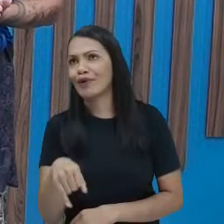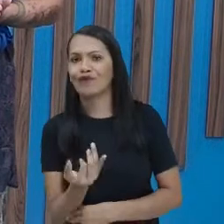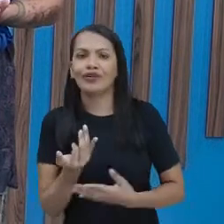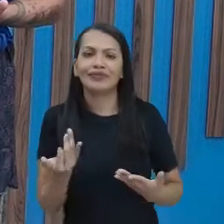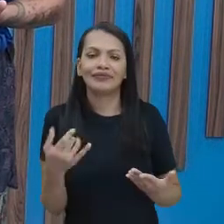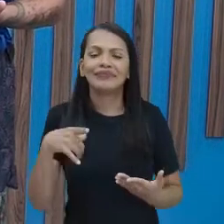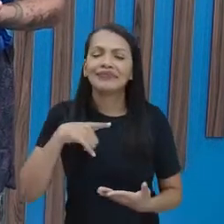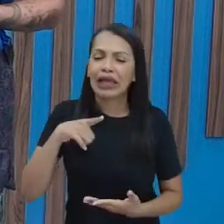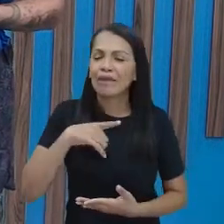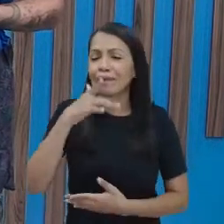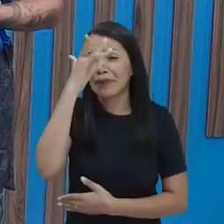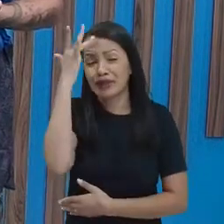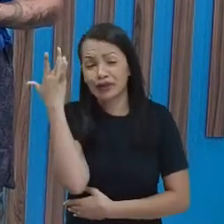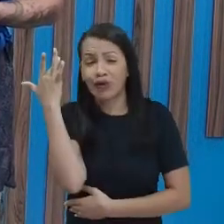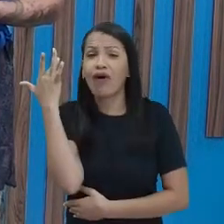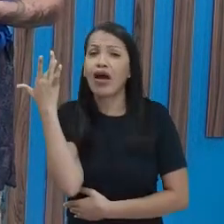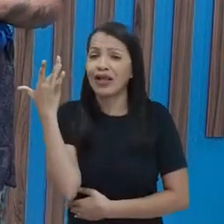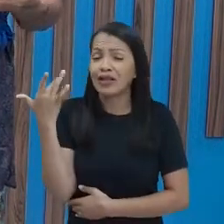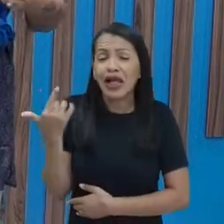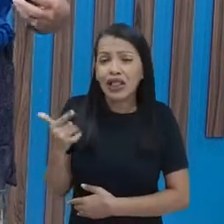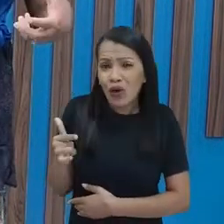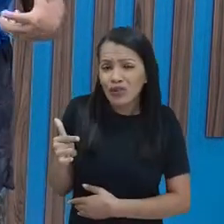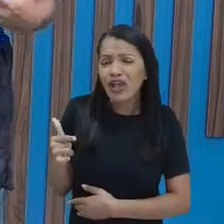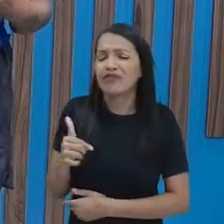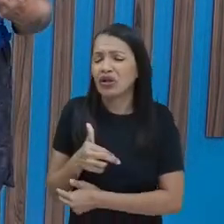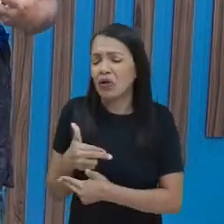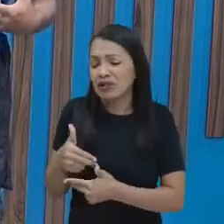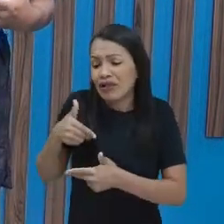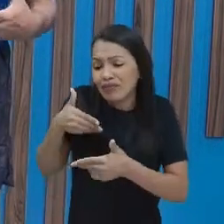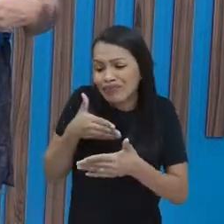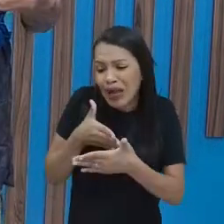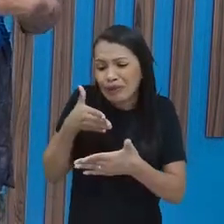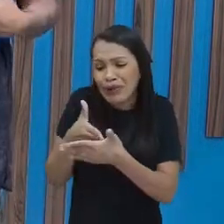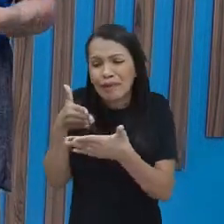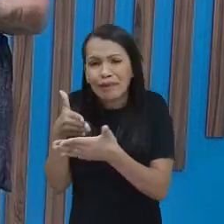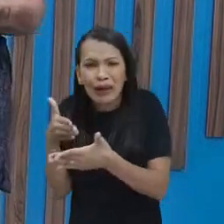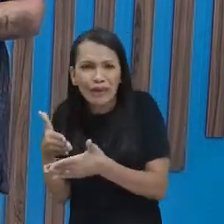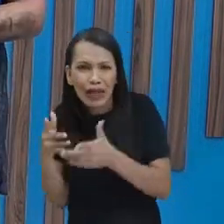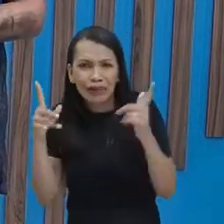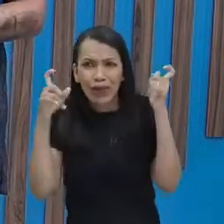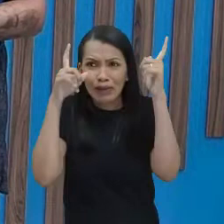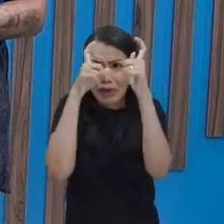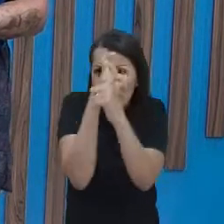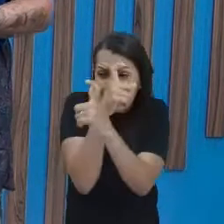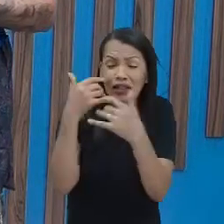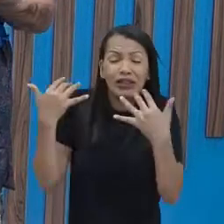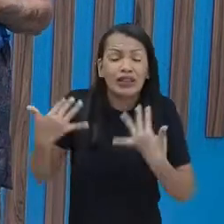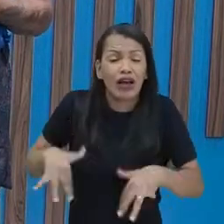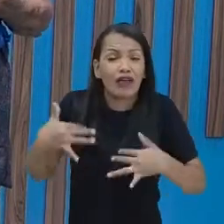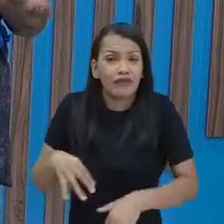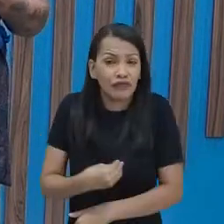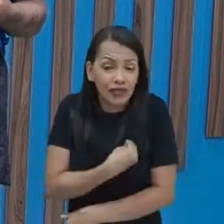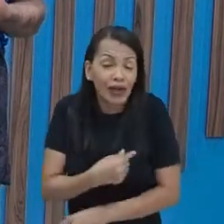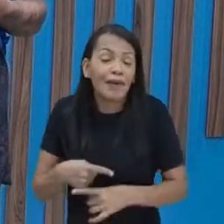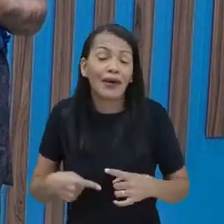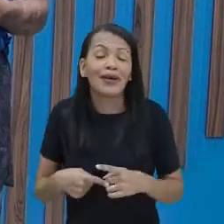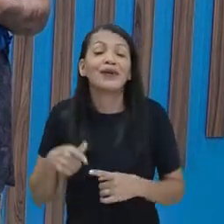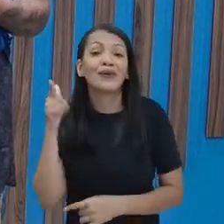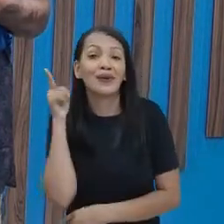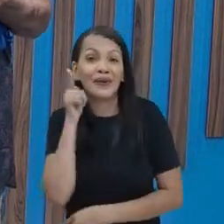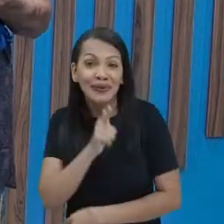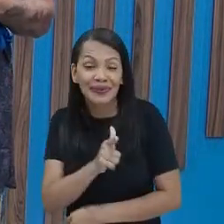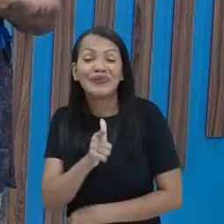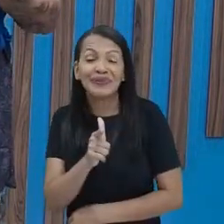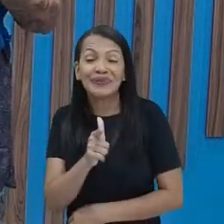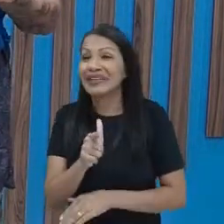como pessoas que tiveram muitas dificuldades na vida e conseguiram fazer a sua história. Então, para Fernando Sabino, falar